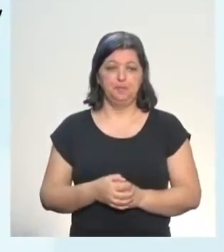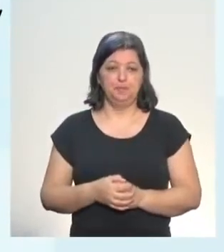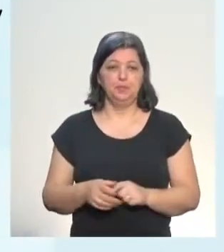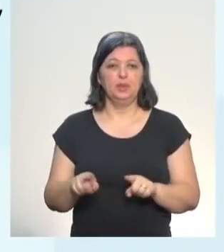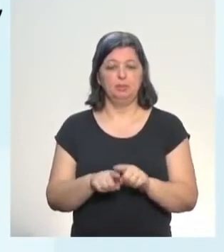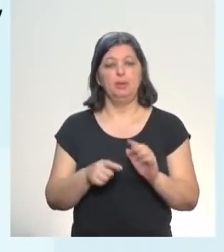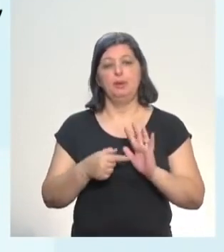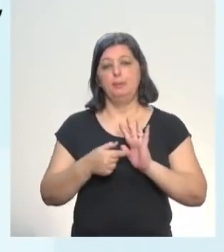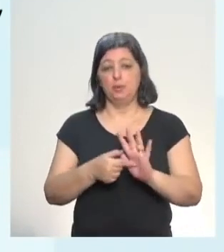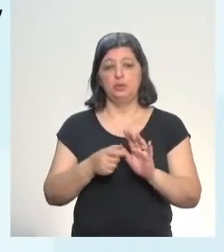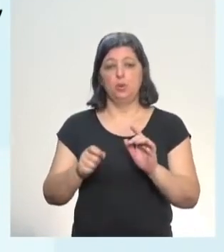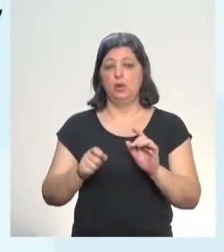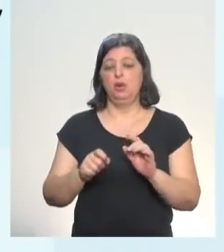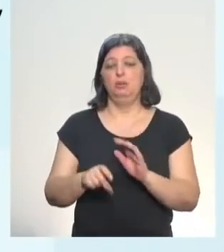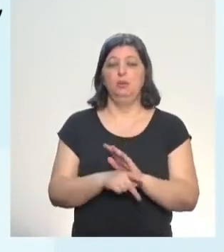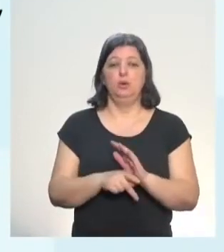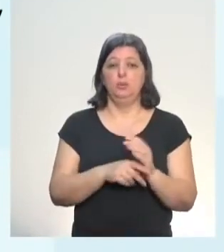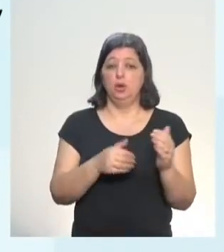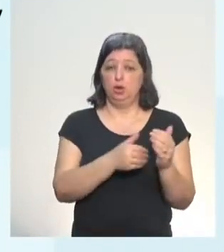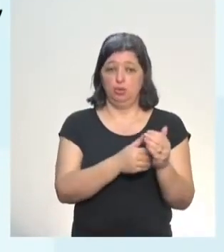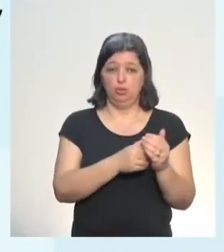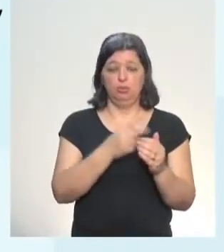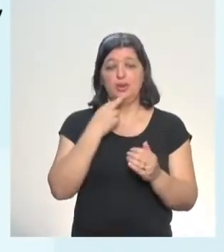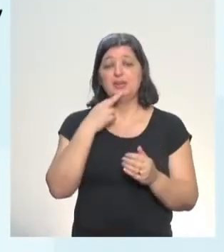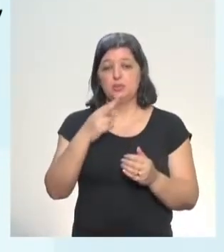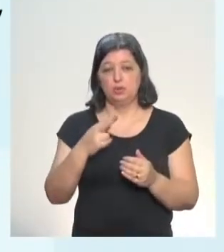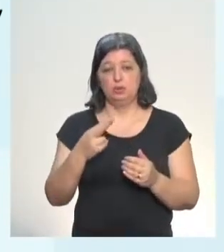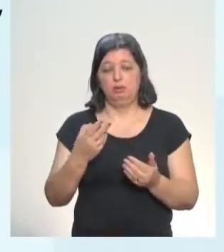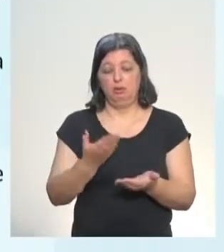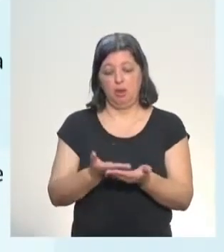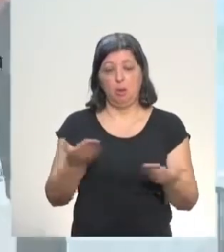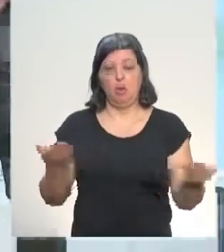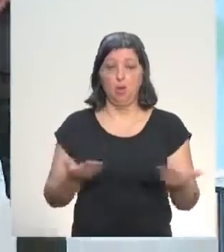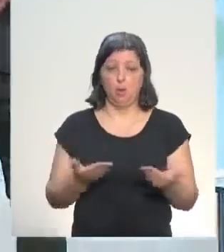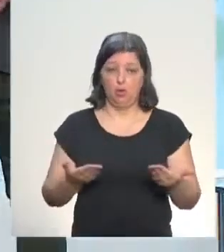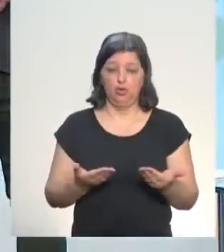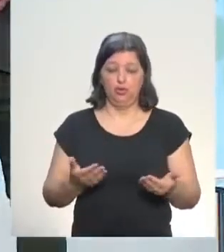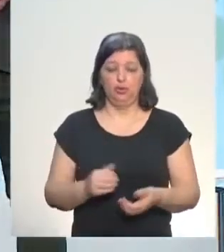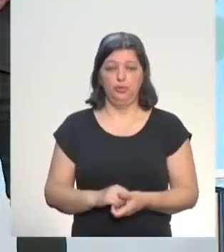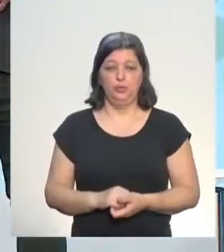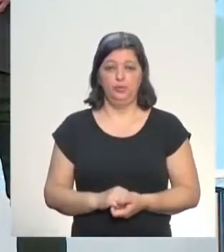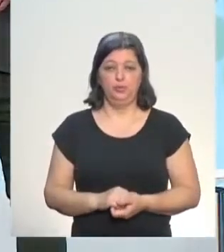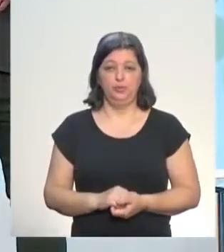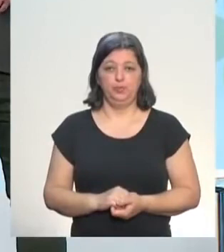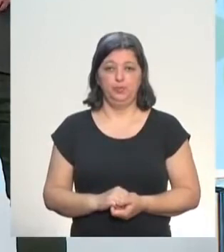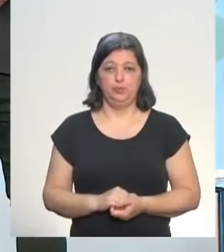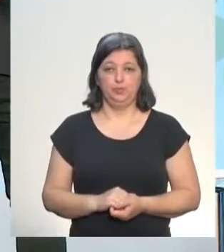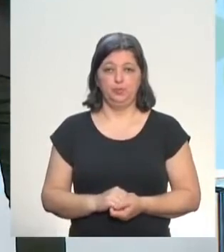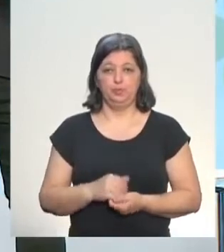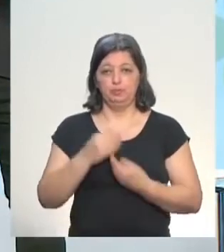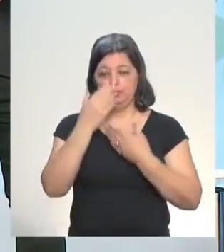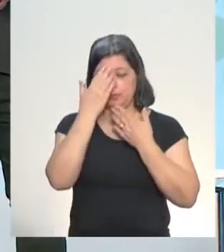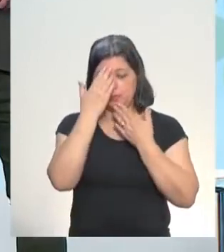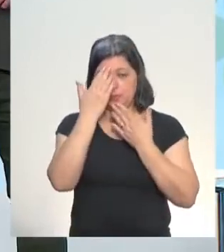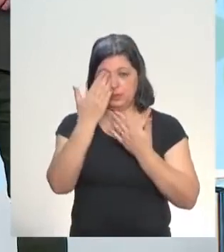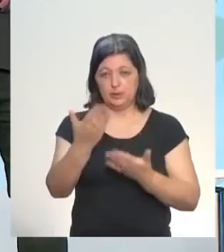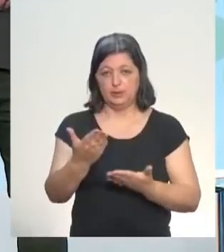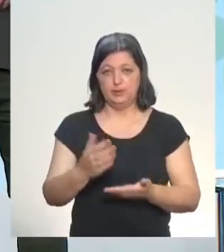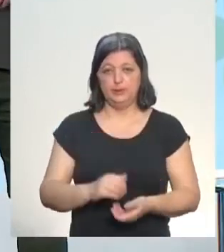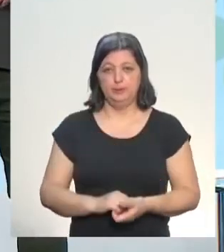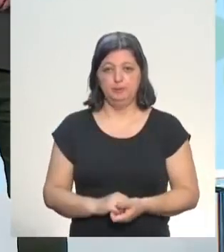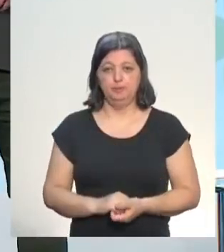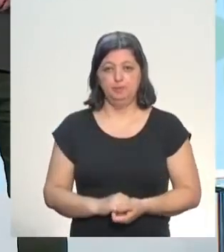código para vocês responderem sobre a aula de hoje. And thank you very much, João. Thank you very much for having me, Ed.